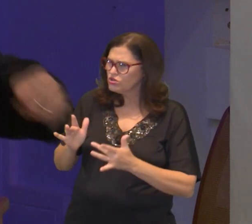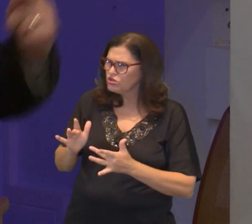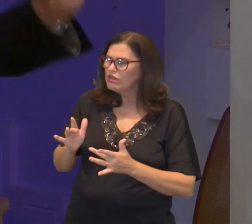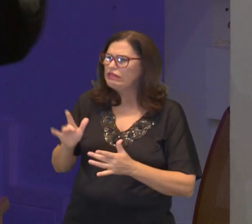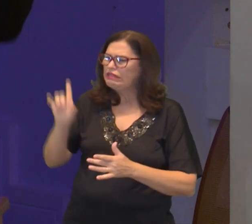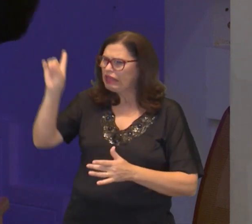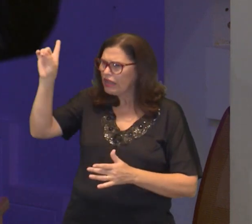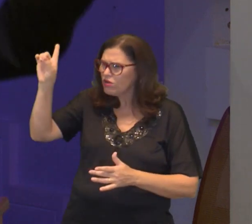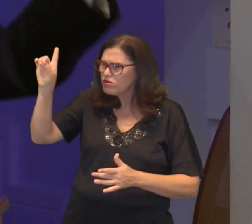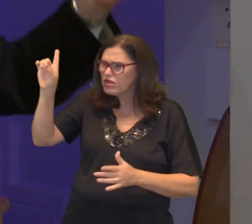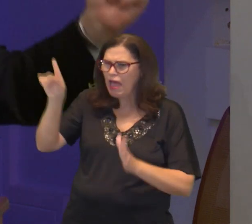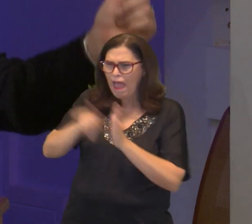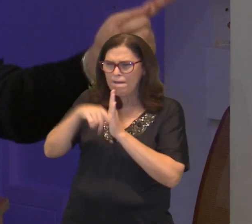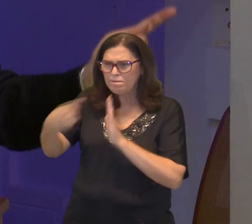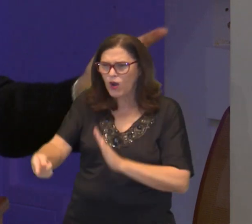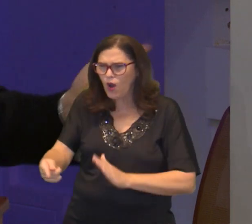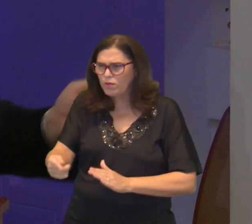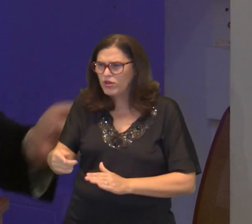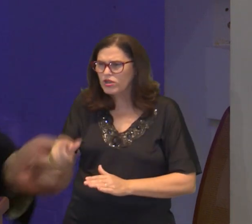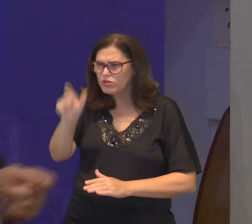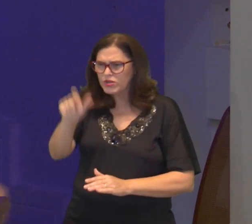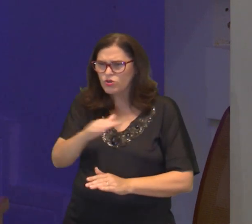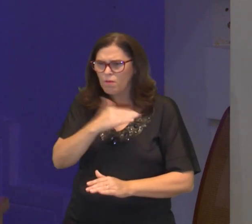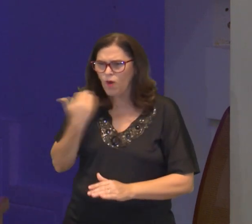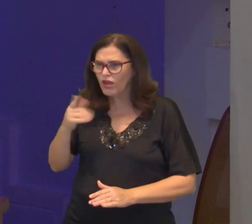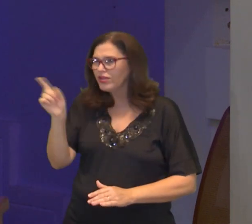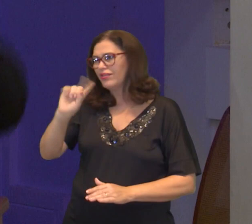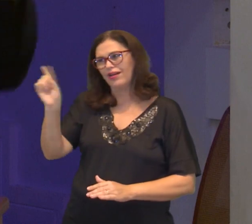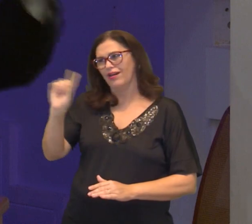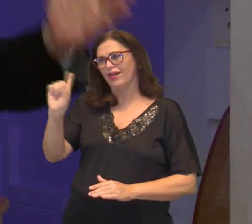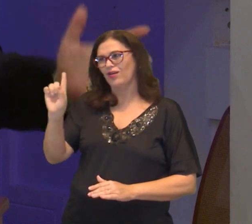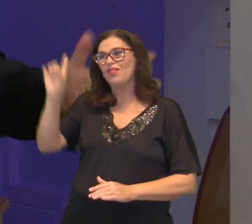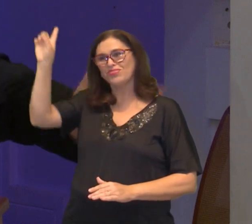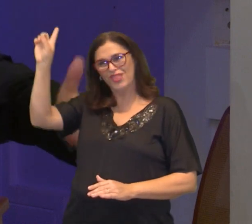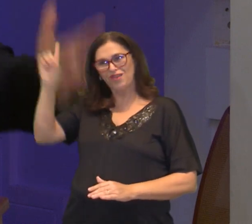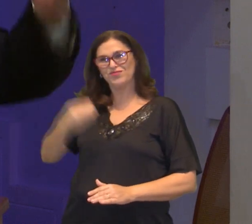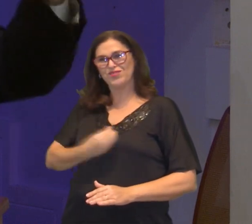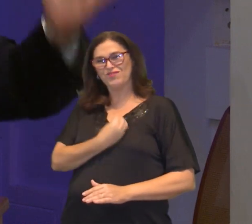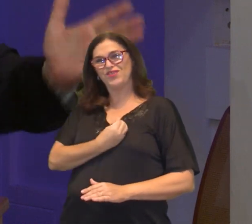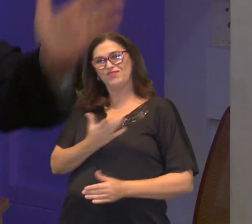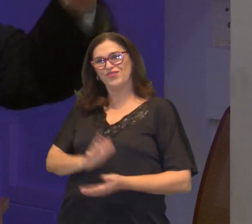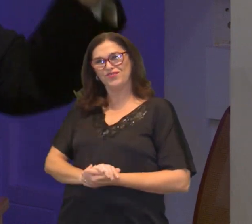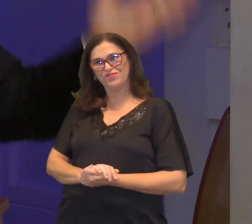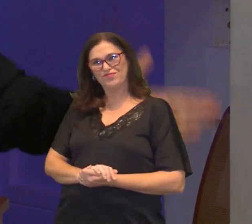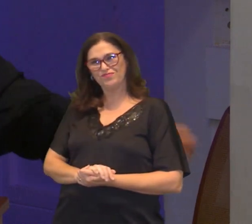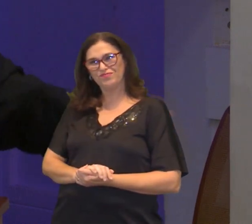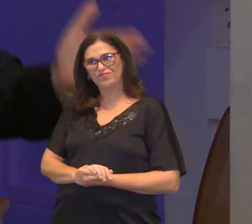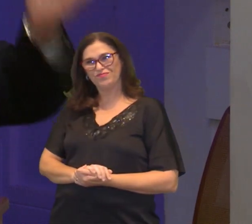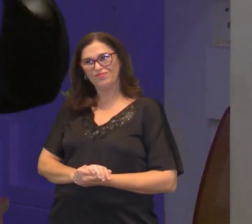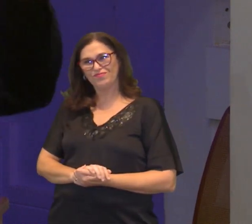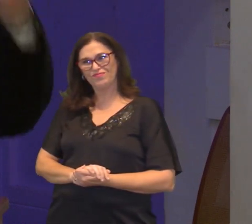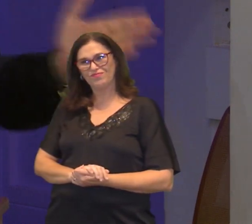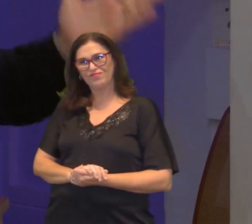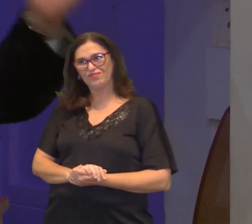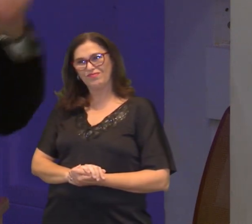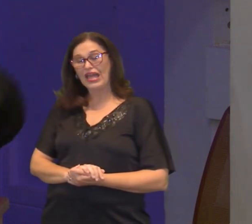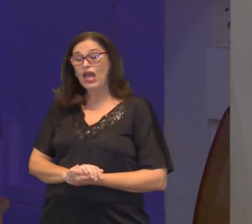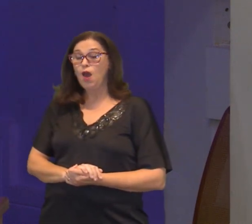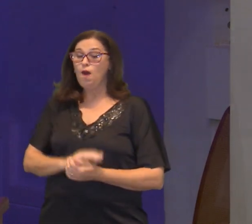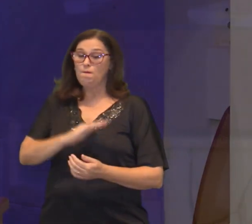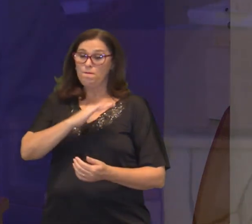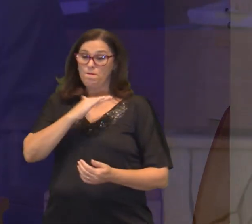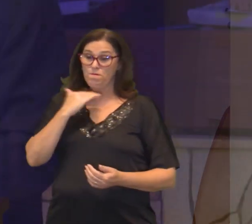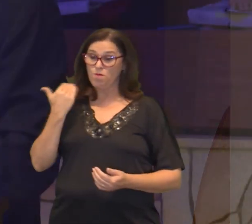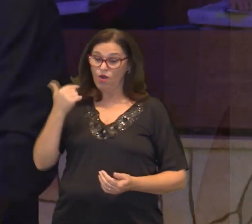porque diante dele vivem todos. A pessoa morria, mas continuava viva diante de